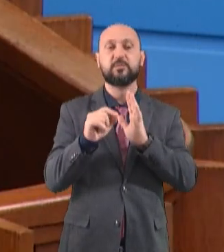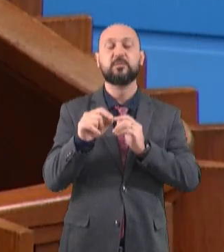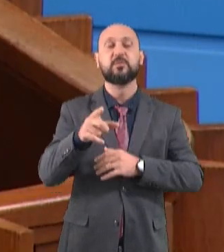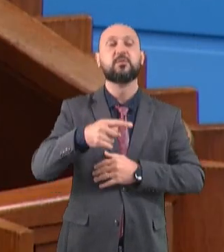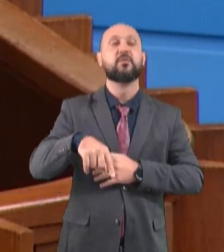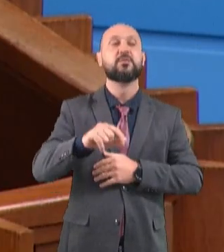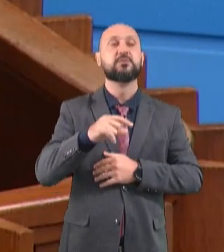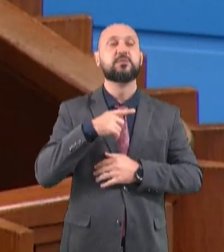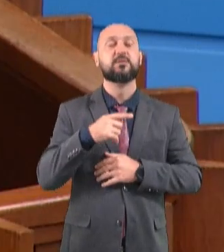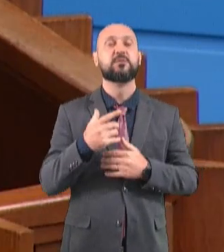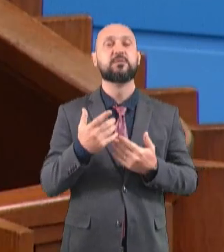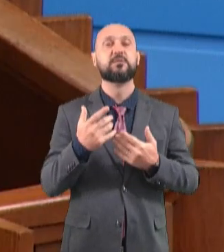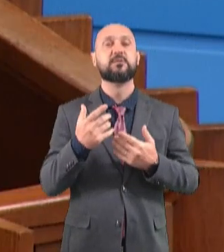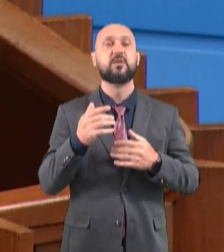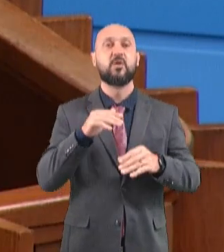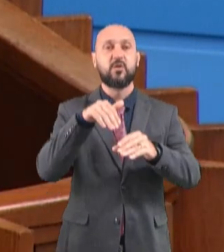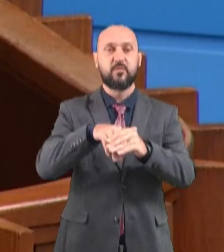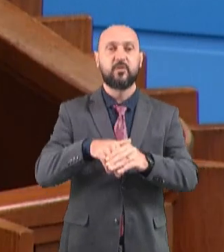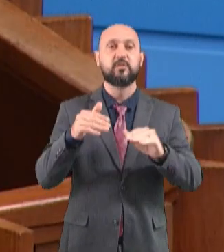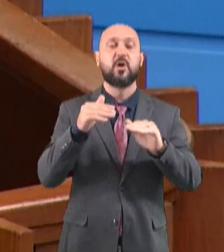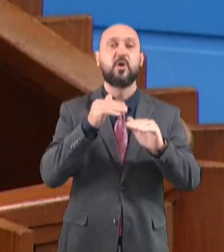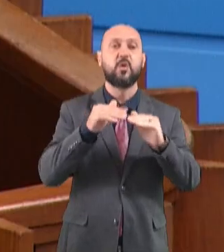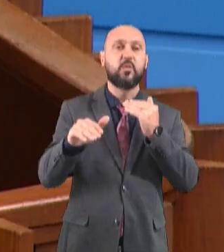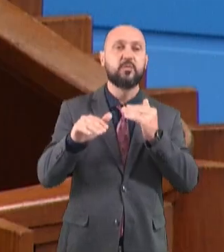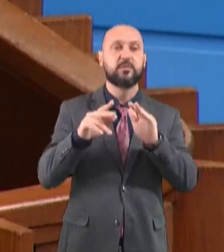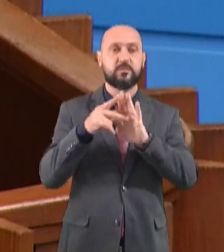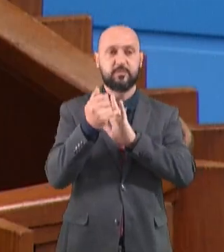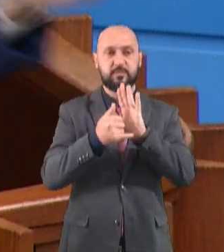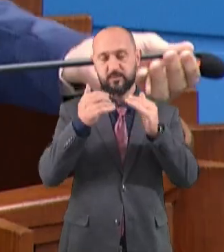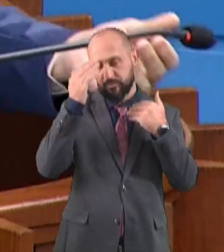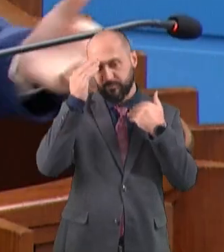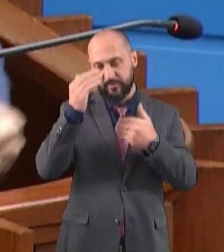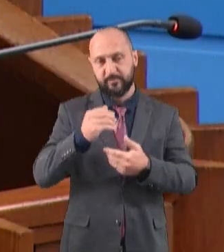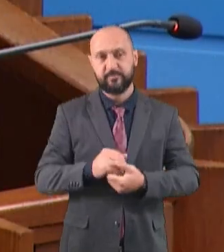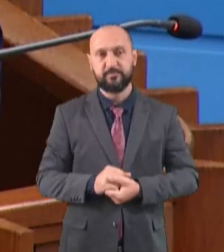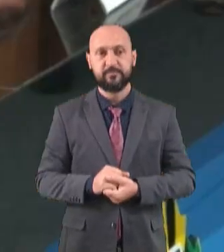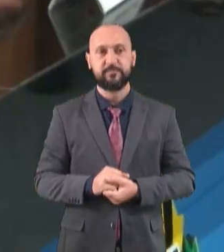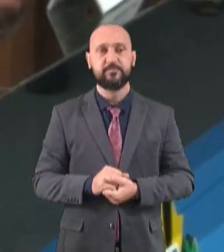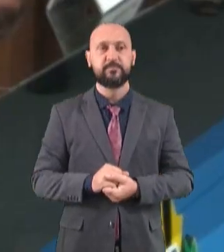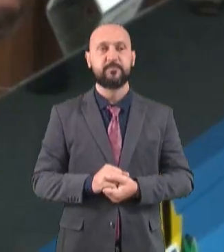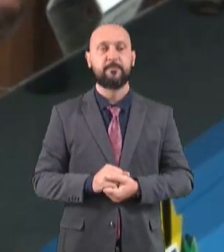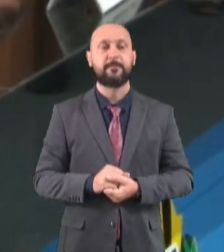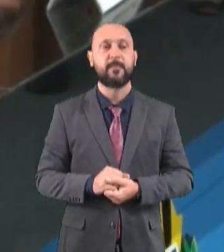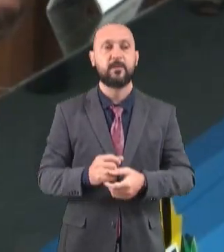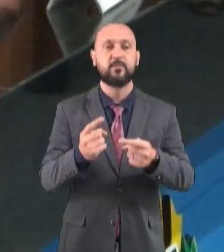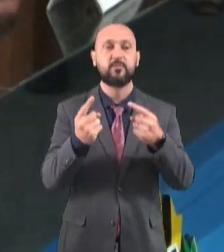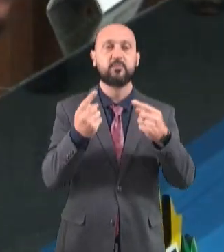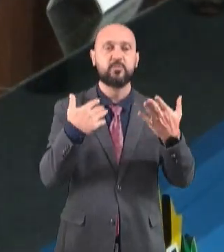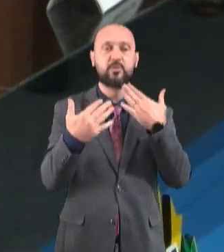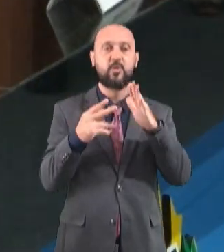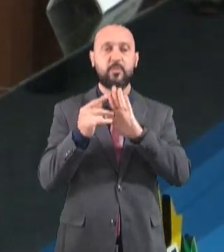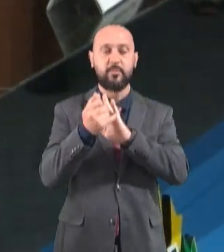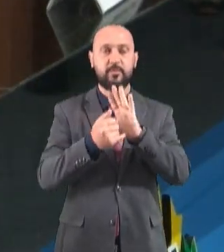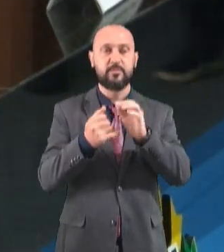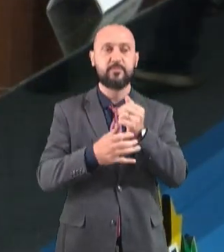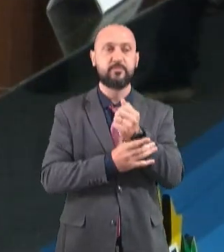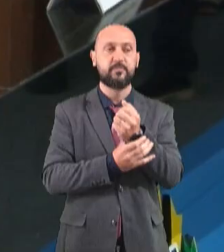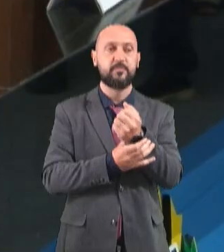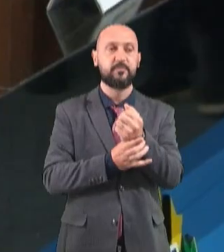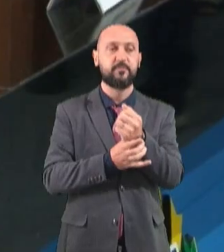Vossas Excelências votem contrário a esse projeto. Obrigado. Ainda em discussão o projeto? Para